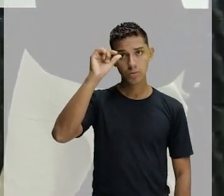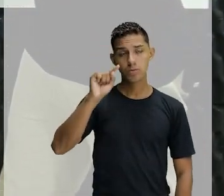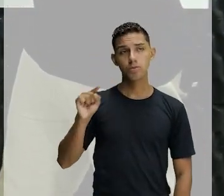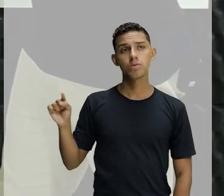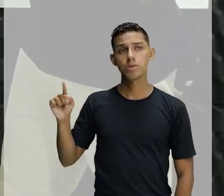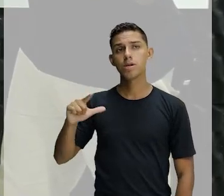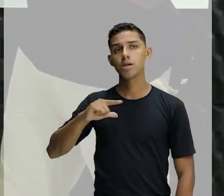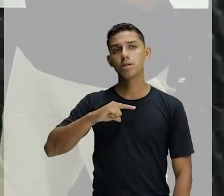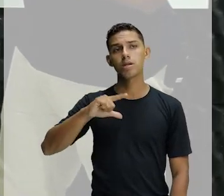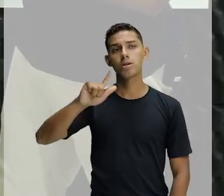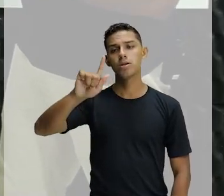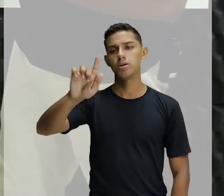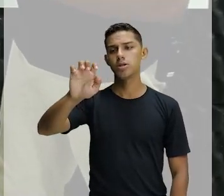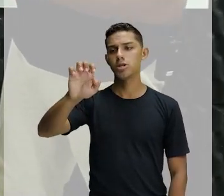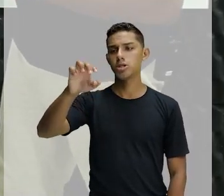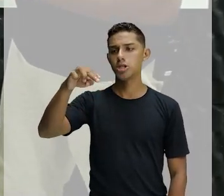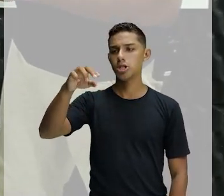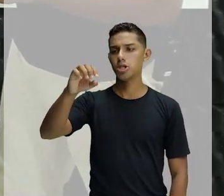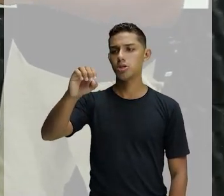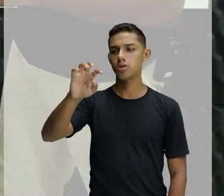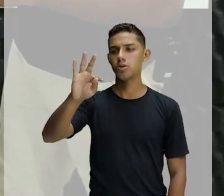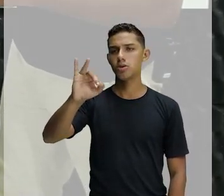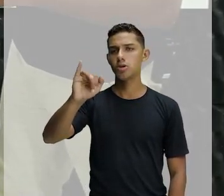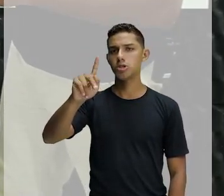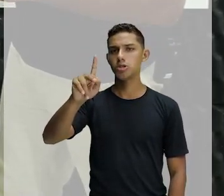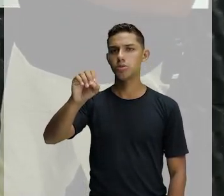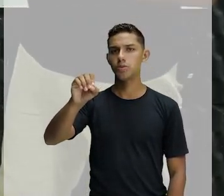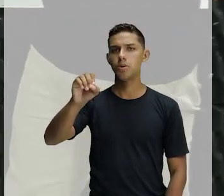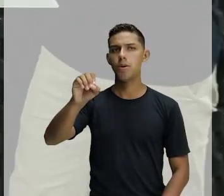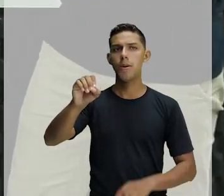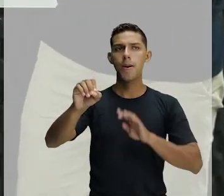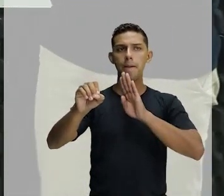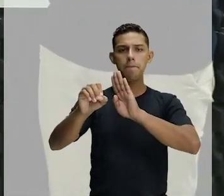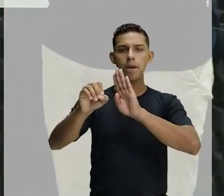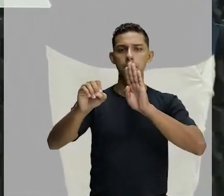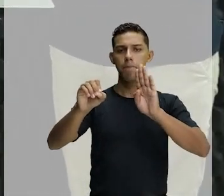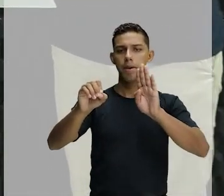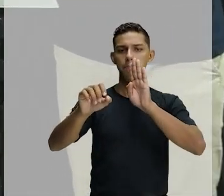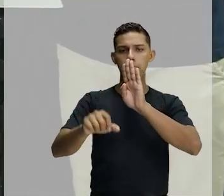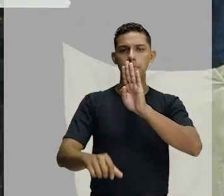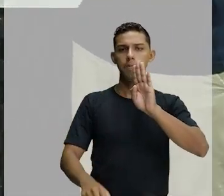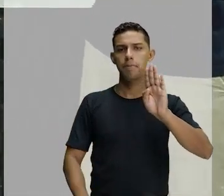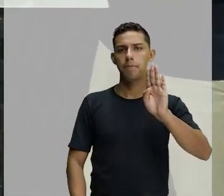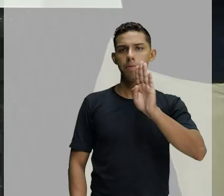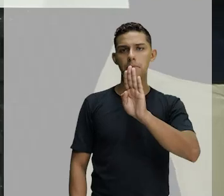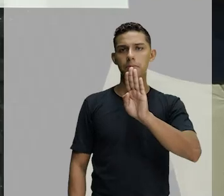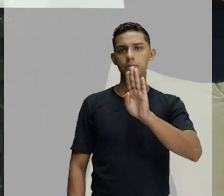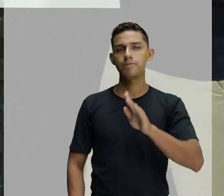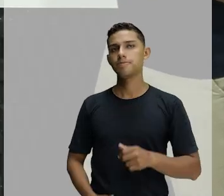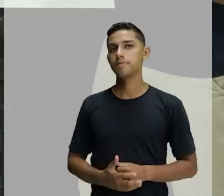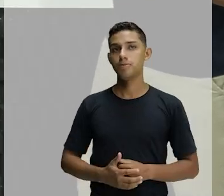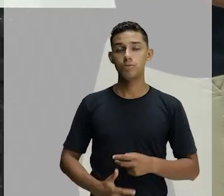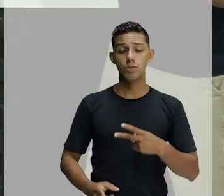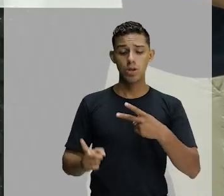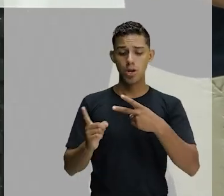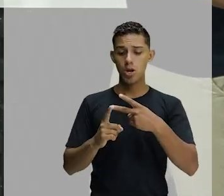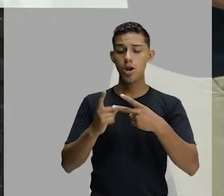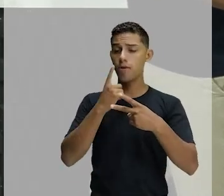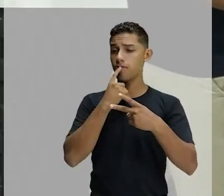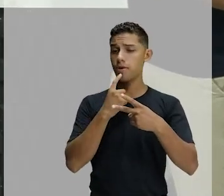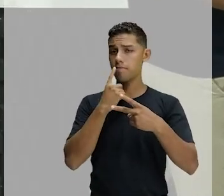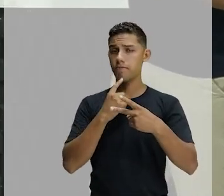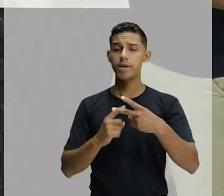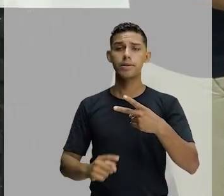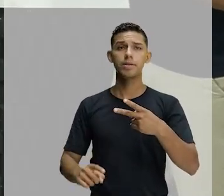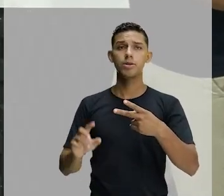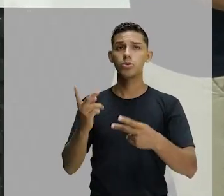um genótipo BB, por exemplo. Então, ele tem dois alelos BB. E os indivíduos que têm a coloração